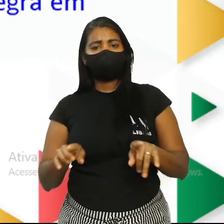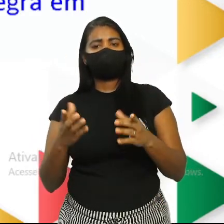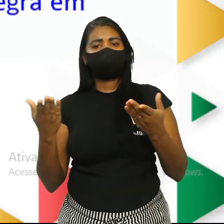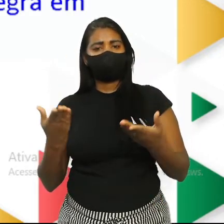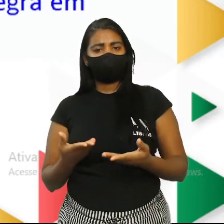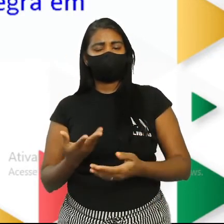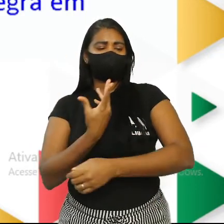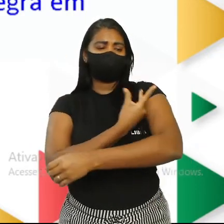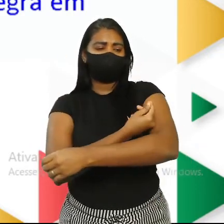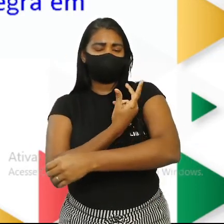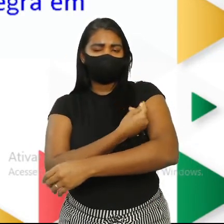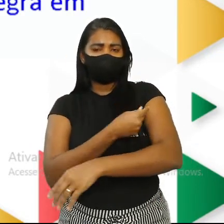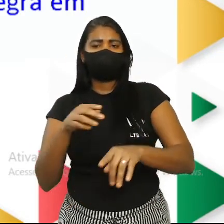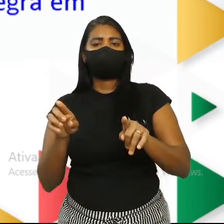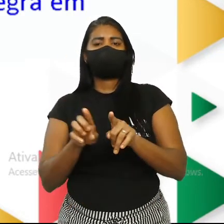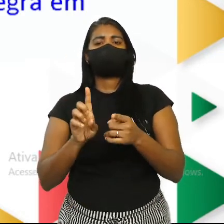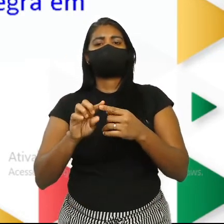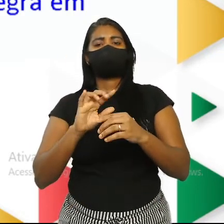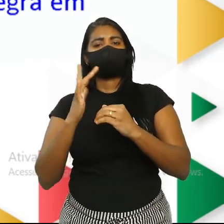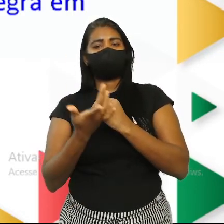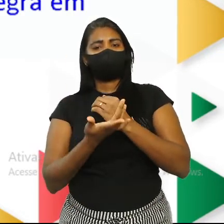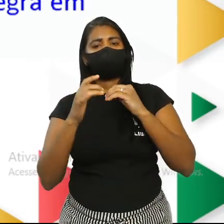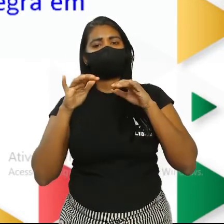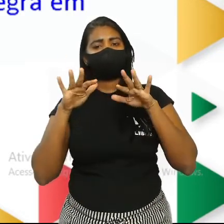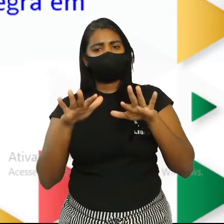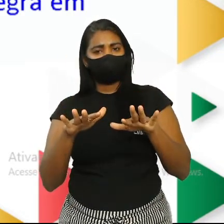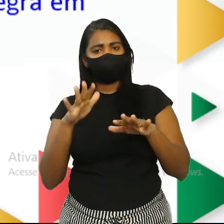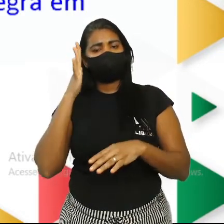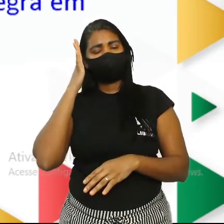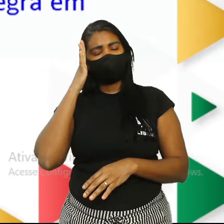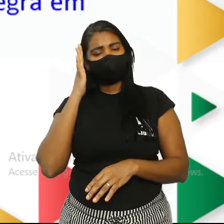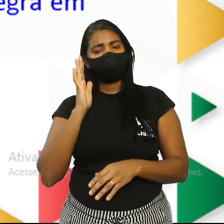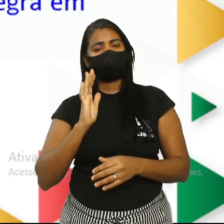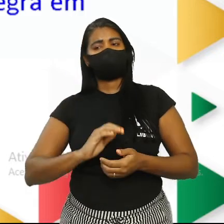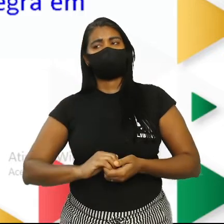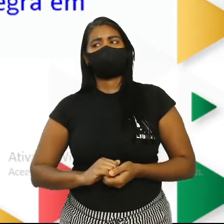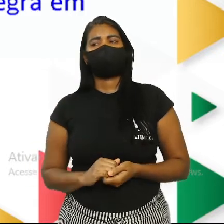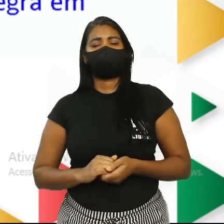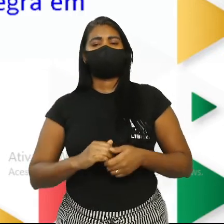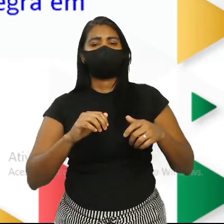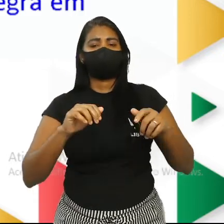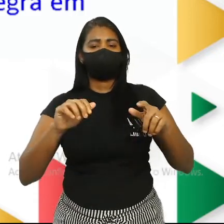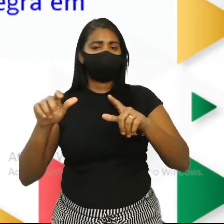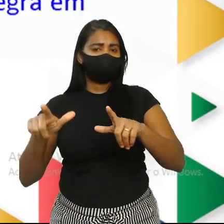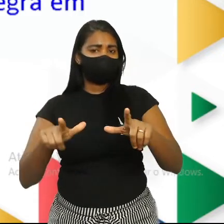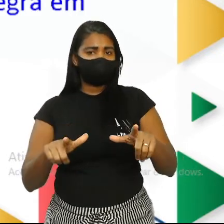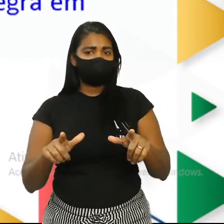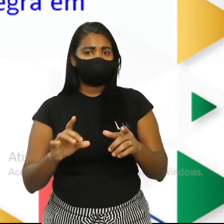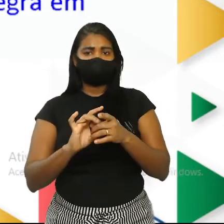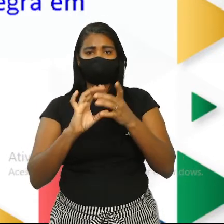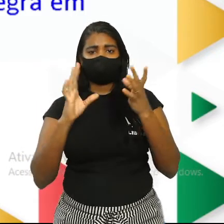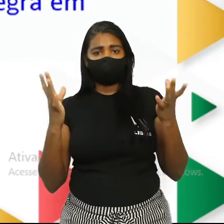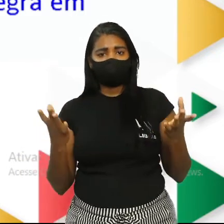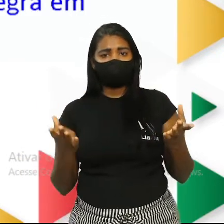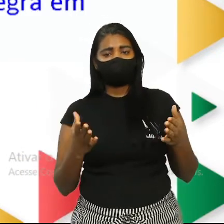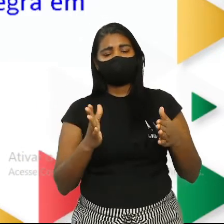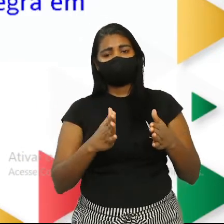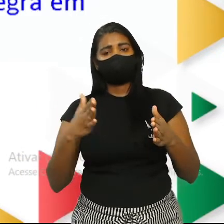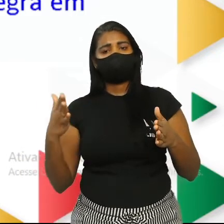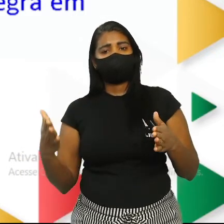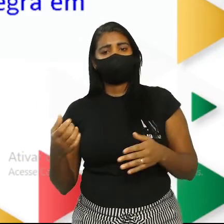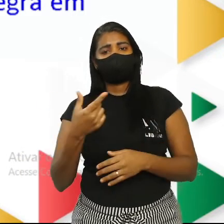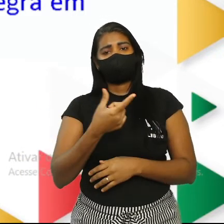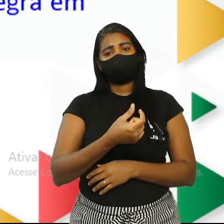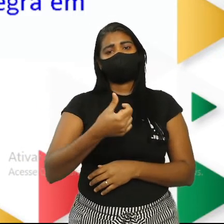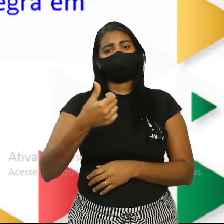foram testados, né, contra a Covid-19, foram todos testados, por isso que eles estão em ambiente aberto. Nesse período aí, em 2021,